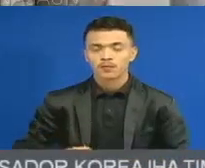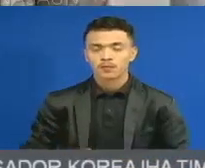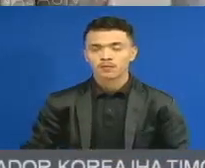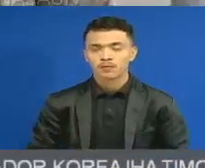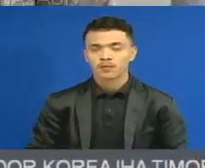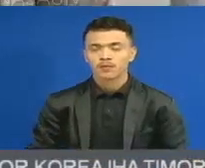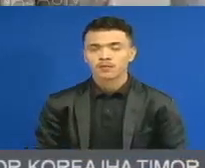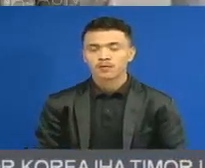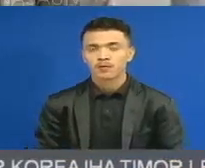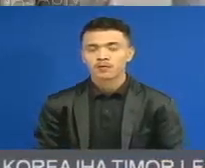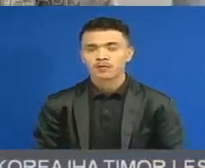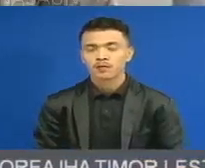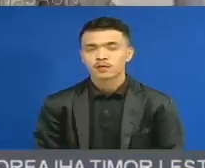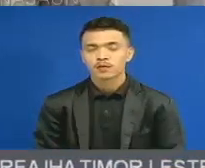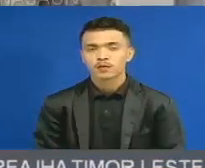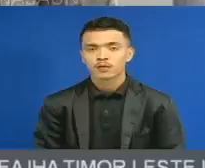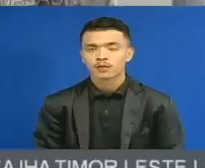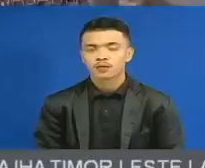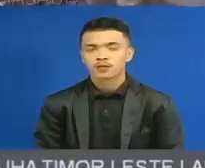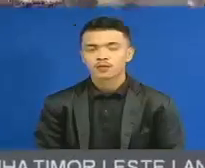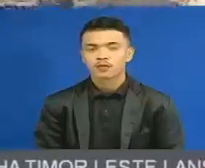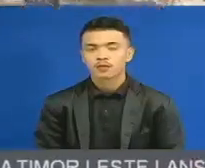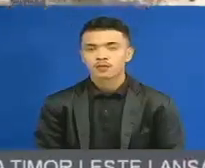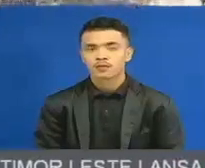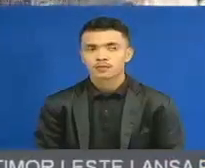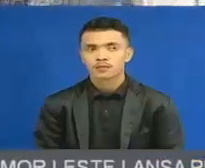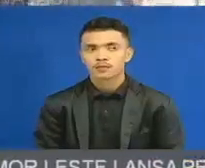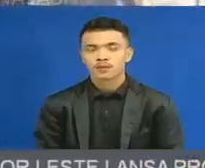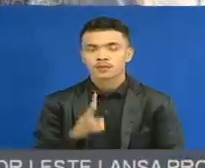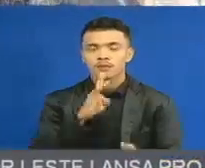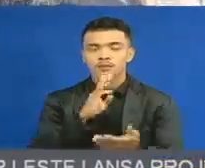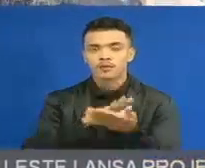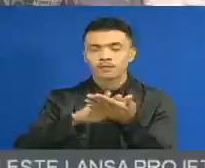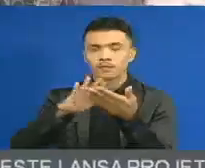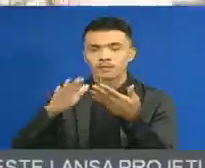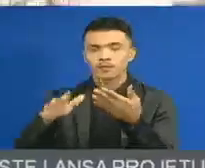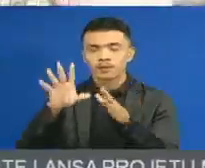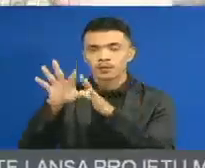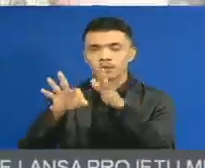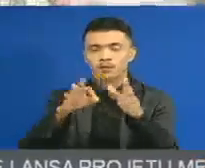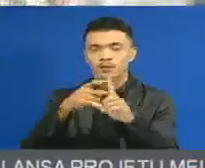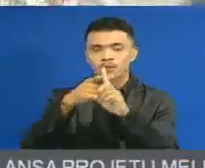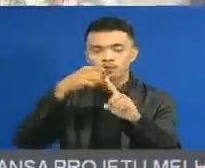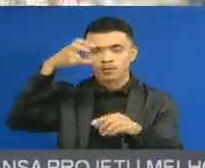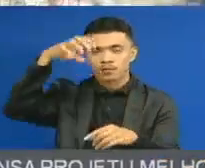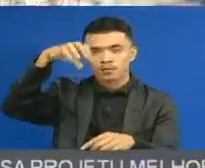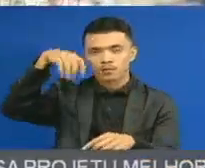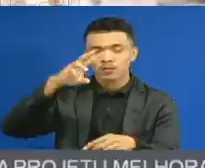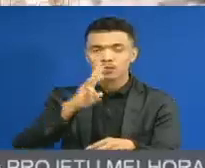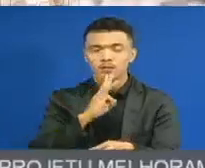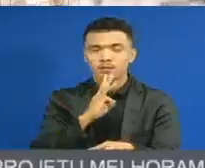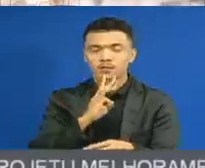a ne maga mora semane be mos ne ame heta maka udabe de A minha bebê